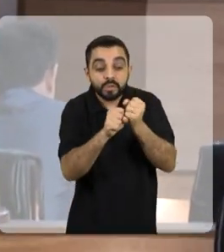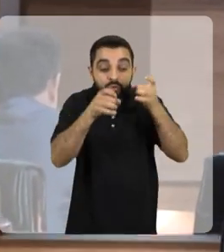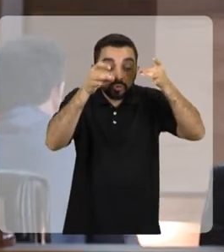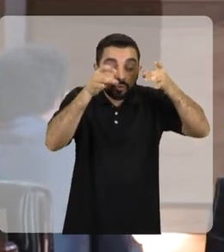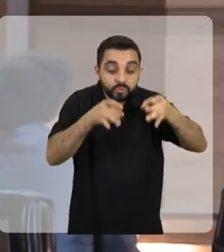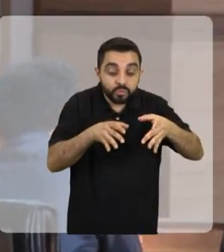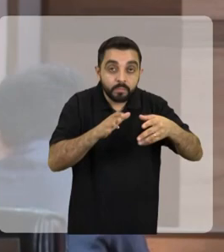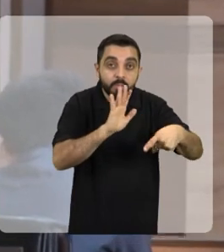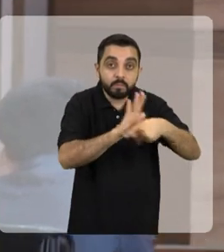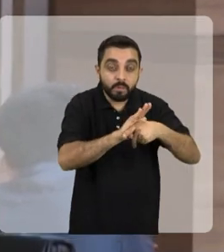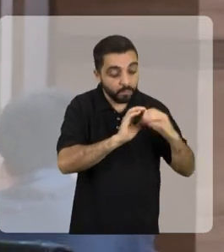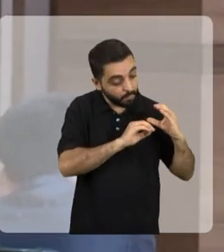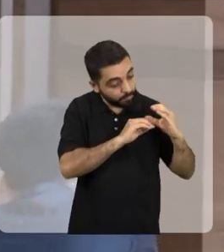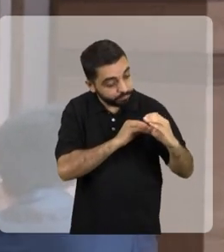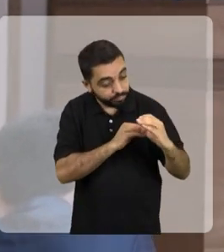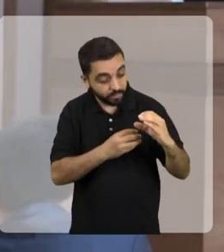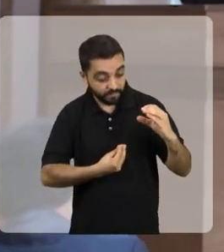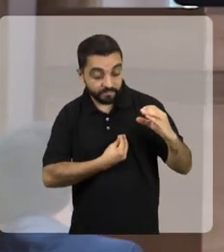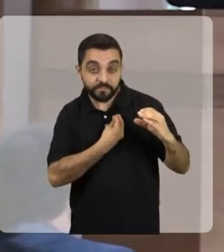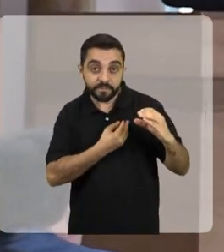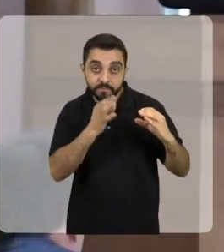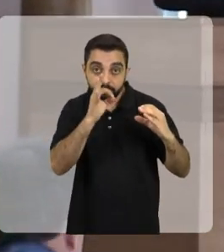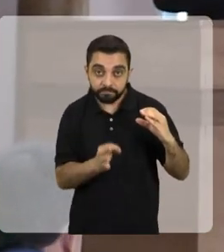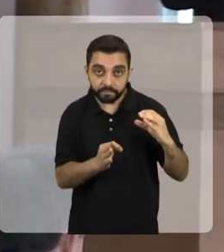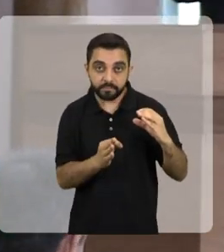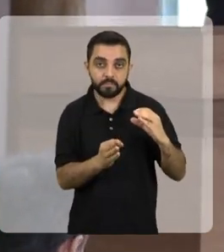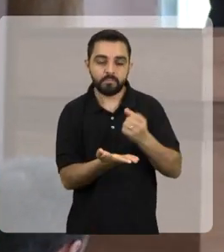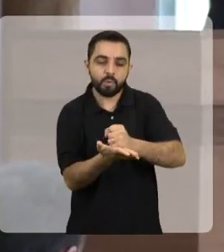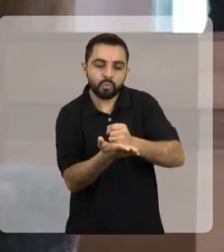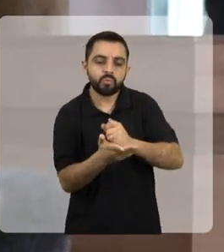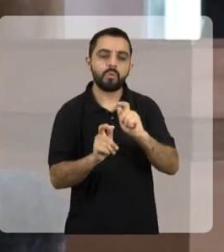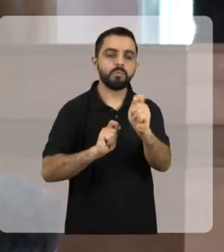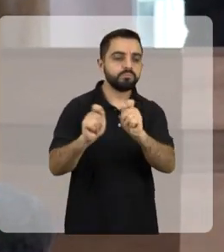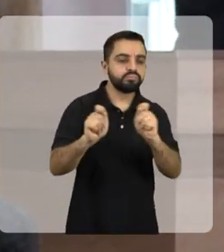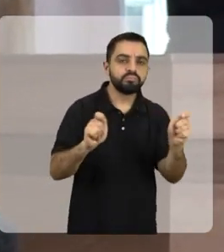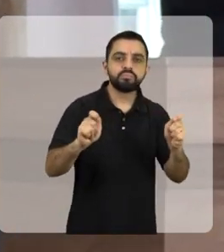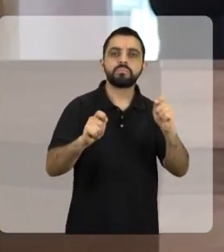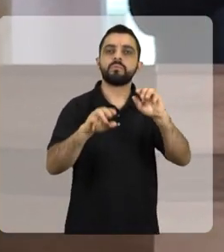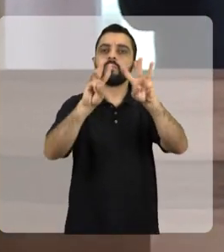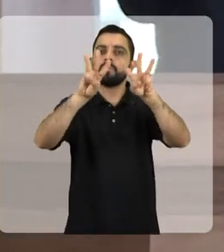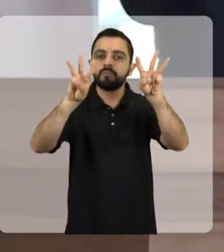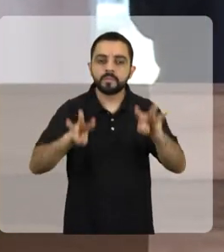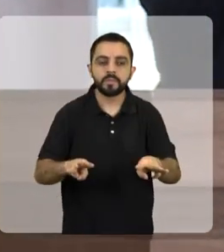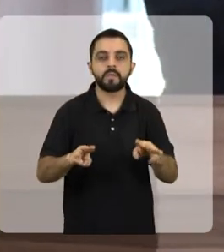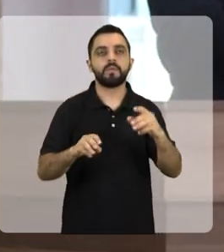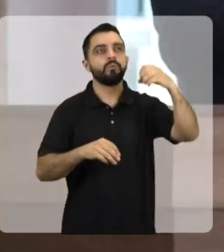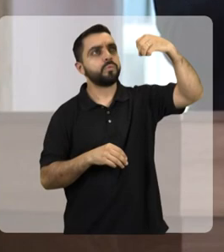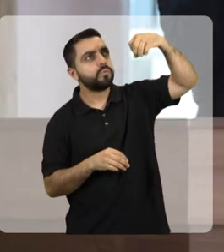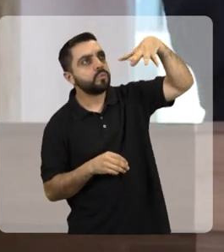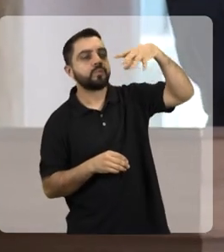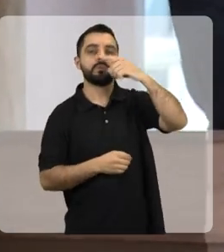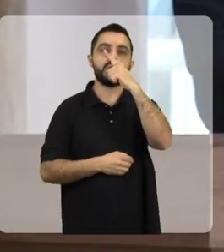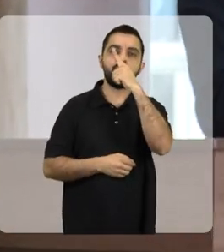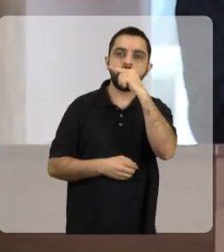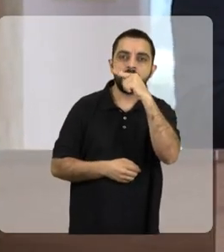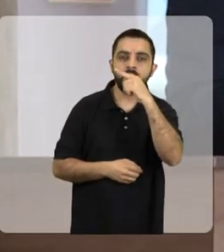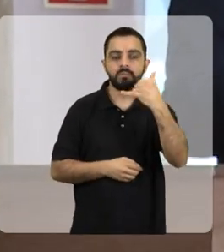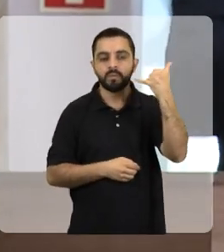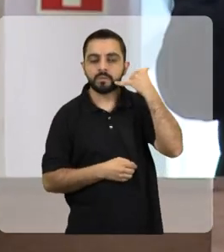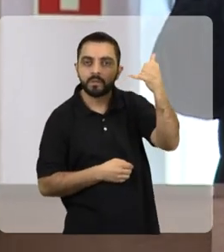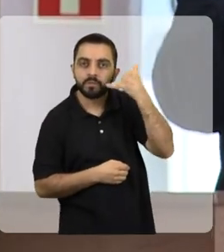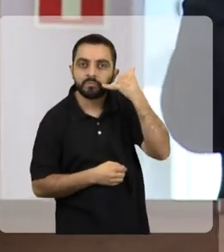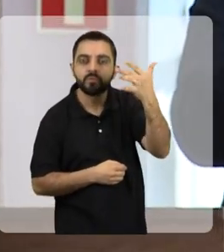para manutenção da universidade, e nisso eu quero dizer, para pagamento de luz, de água, de